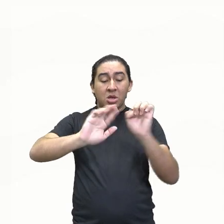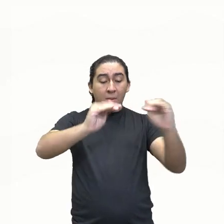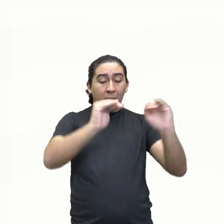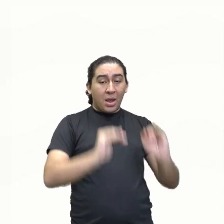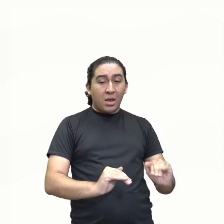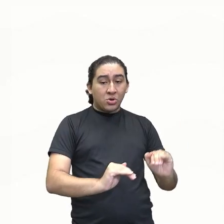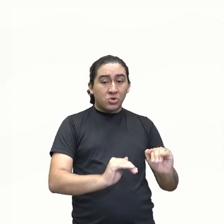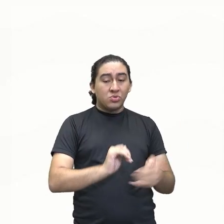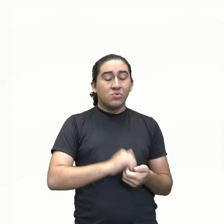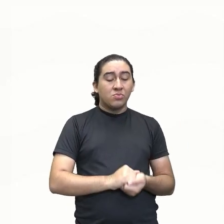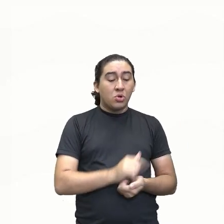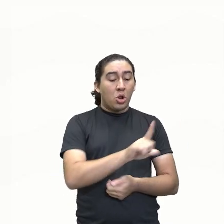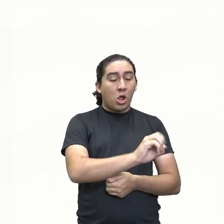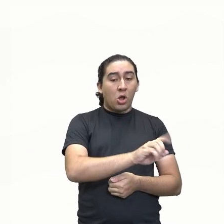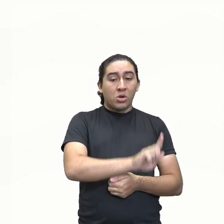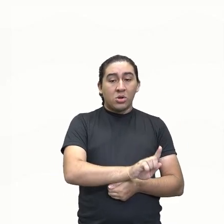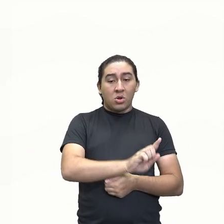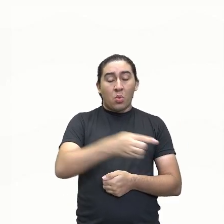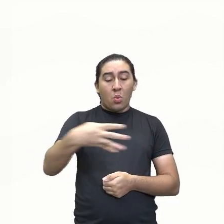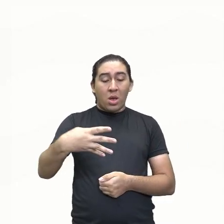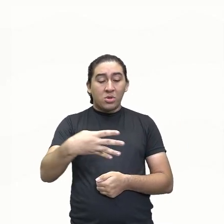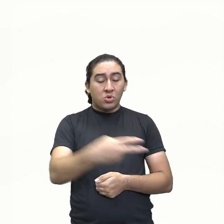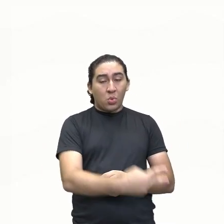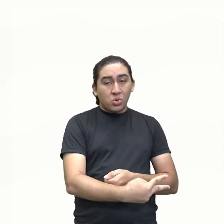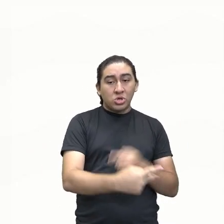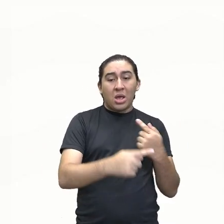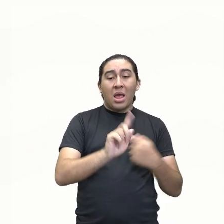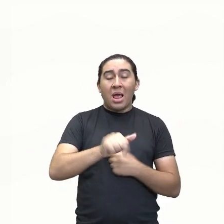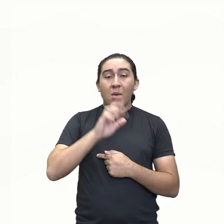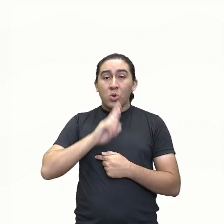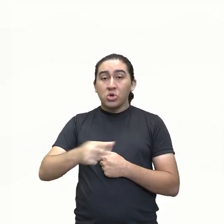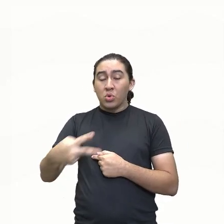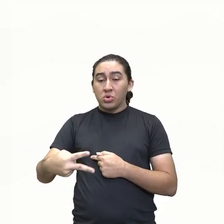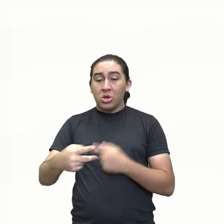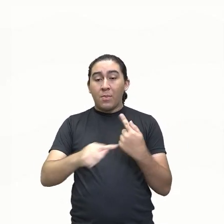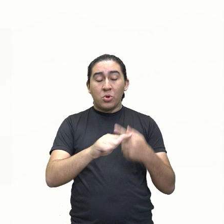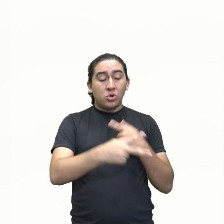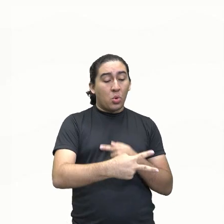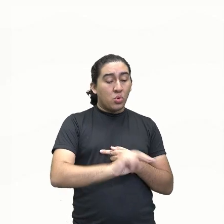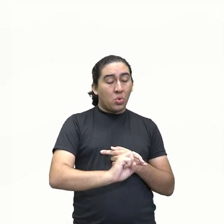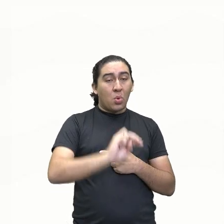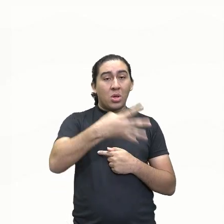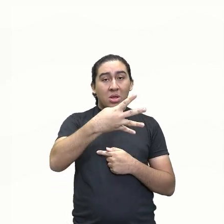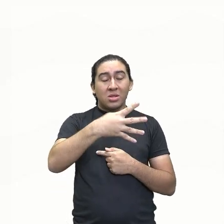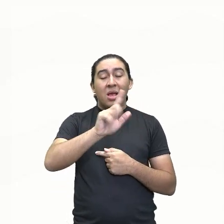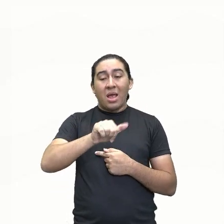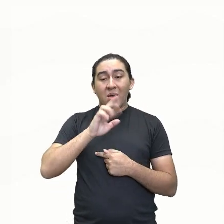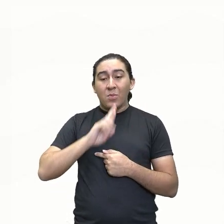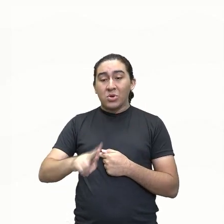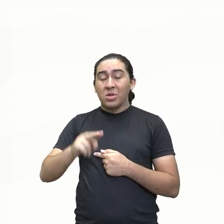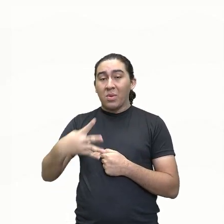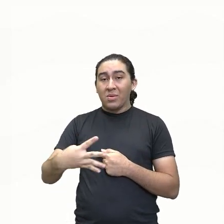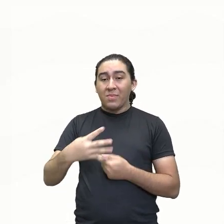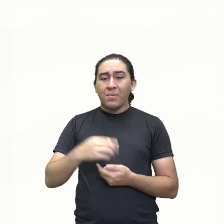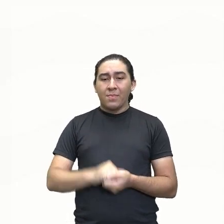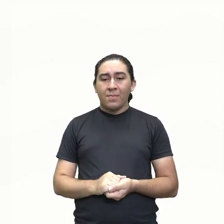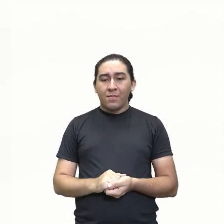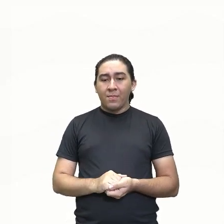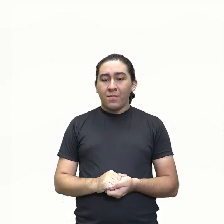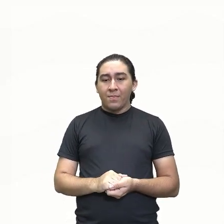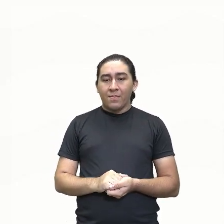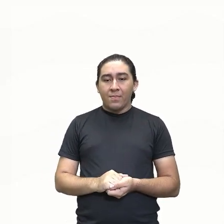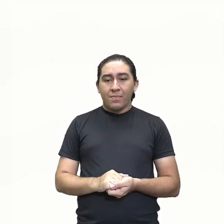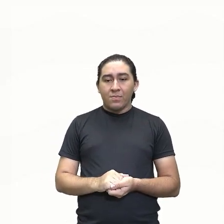de 4 na base 2 é quanto? É 2, porque 2 ao quadrado é igual a 4. Olha como melhorou? Estão vendo aí como